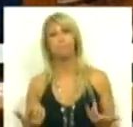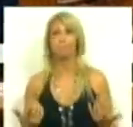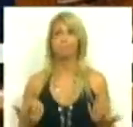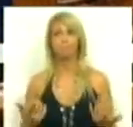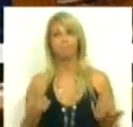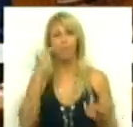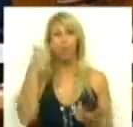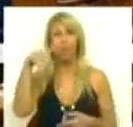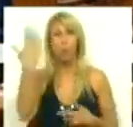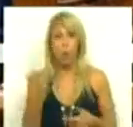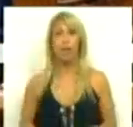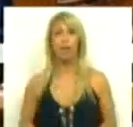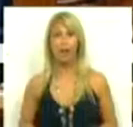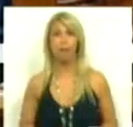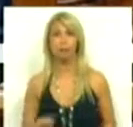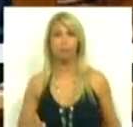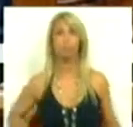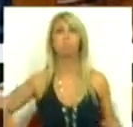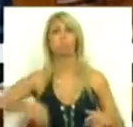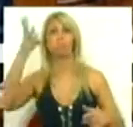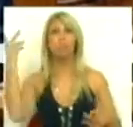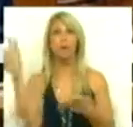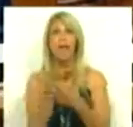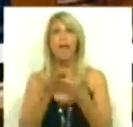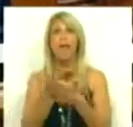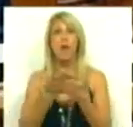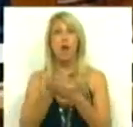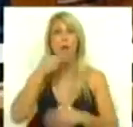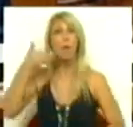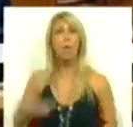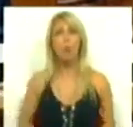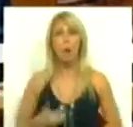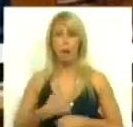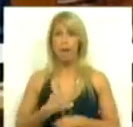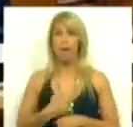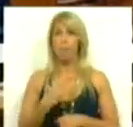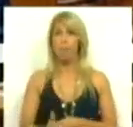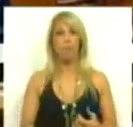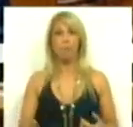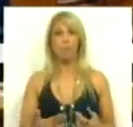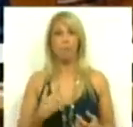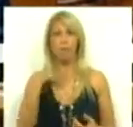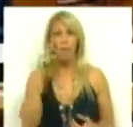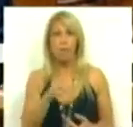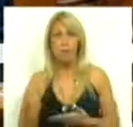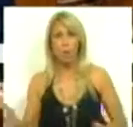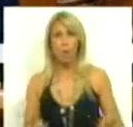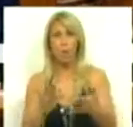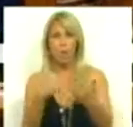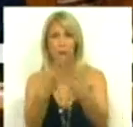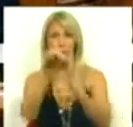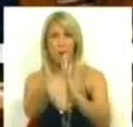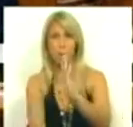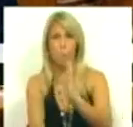a ser extraordinário com tantos e tantos economistas se não deram conta do percurso que nos levava para o abismo e agora são